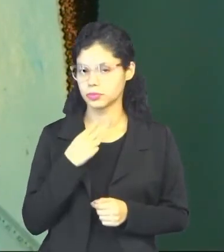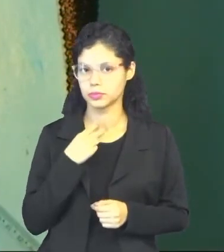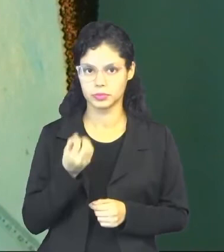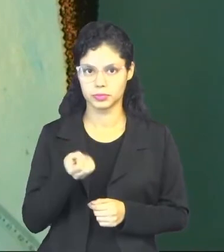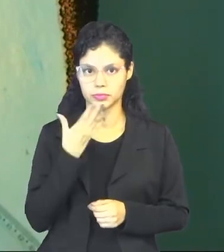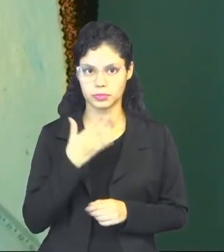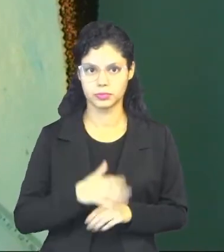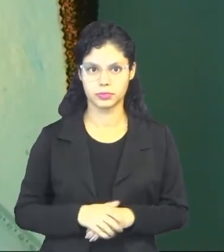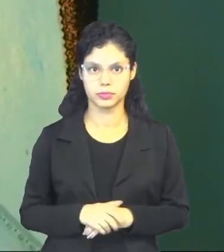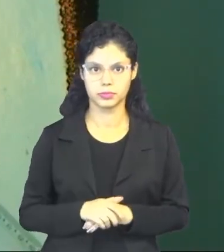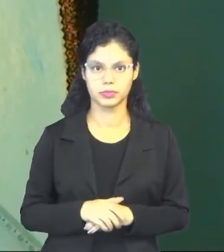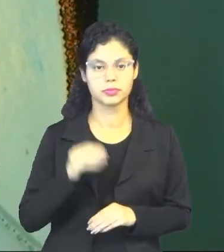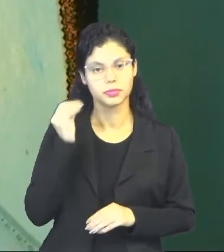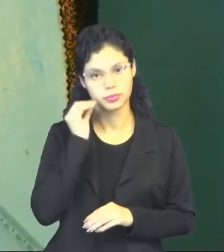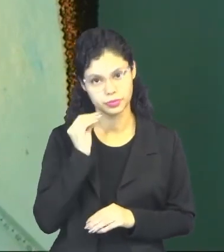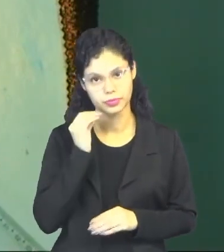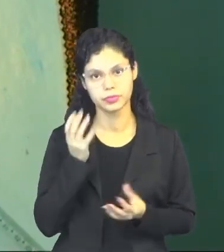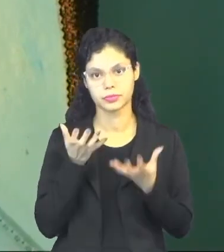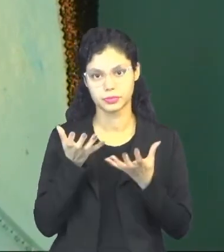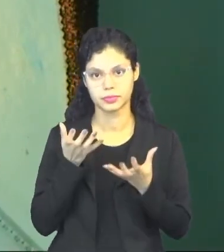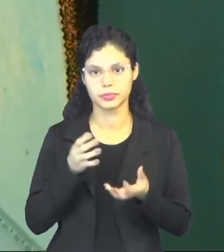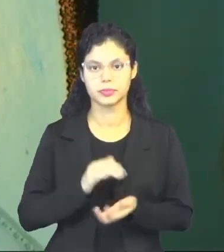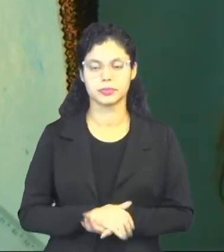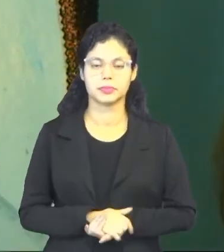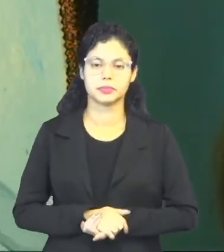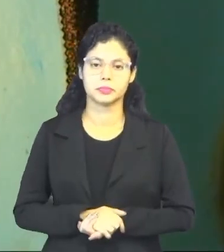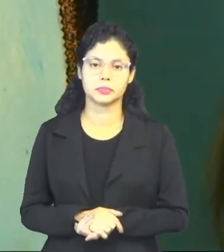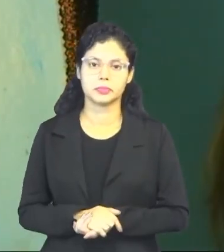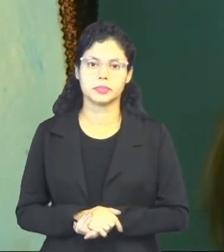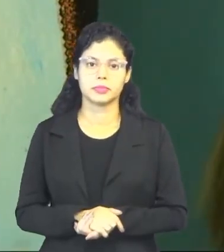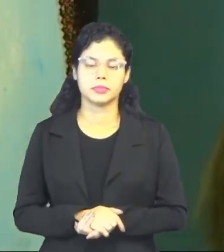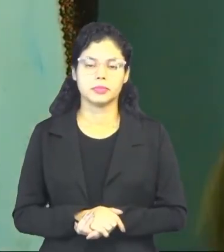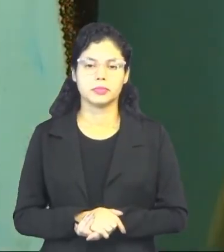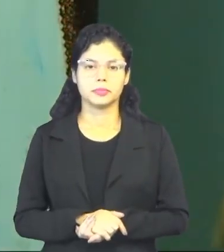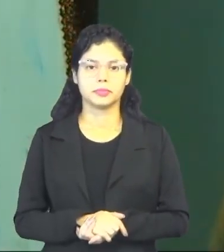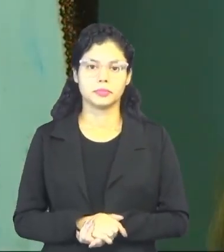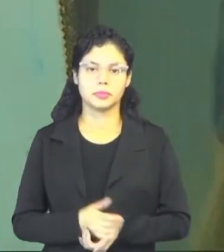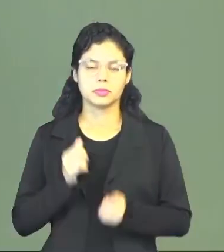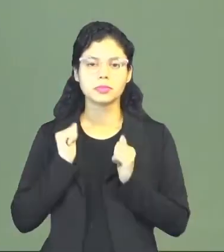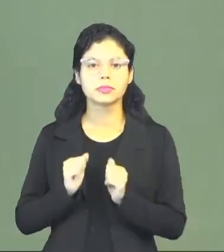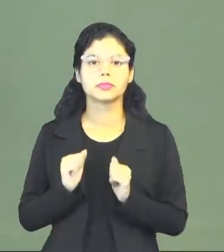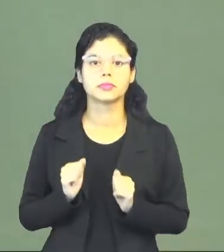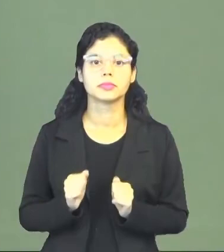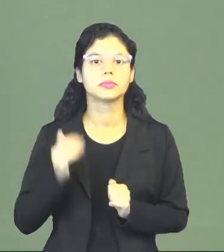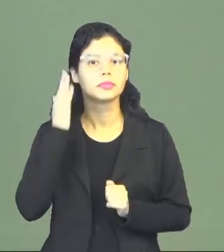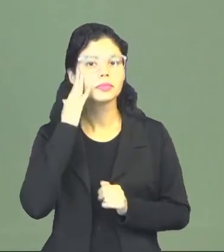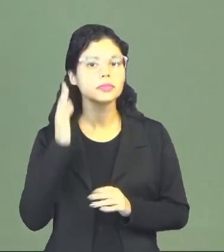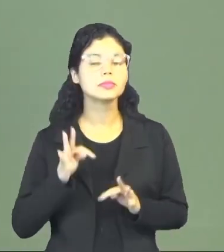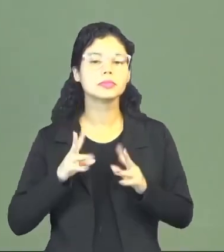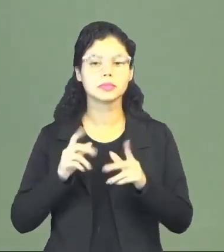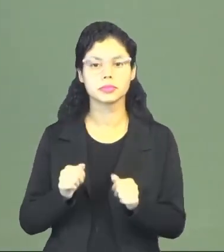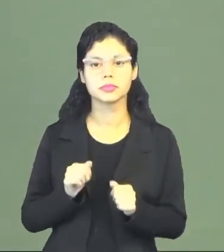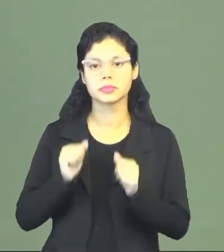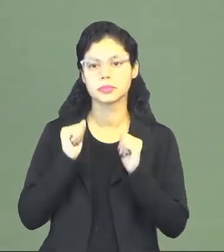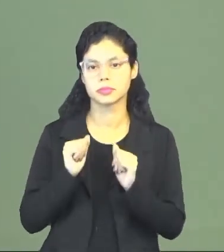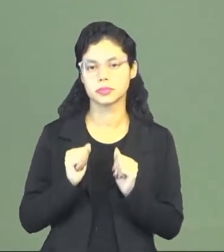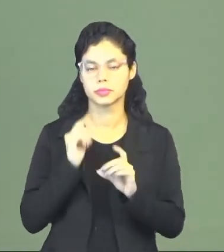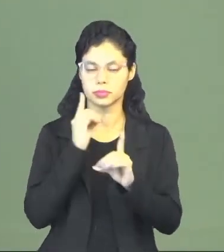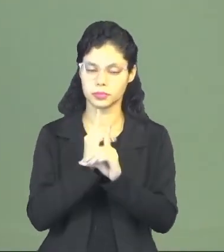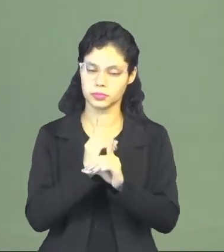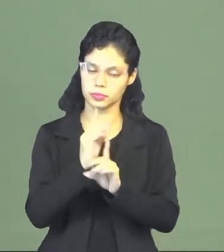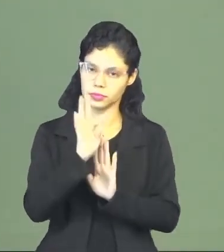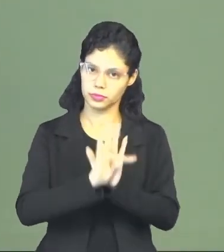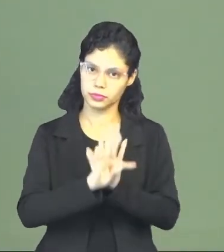a sua foto, que era a intenção que ele tinha, ok? Então, a gente pôde compreender aí que a gente pode localizar no texto